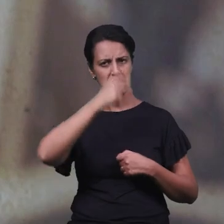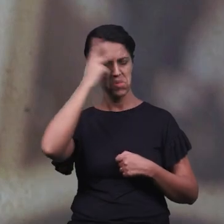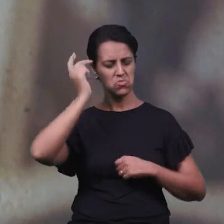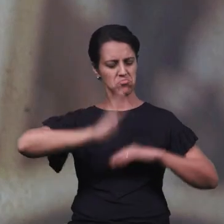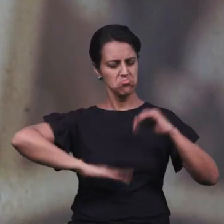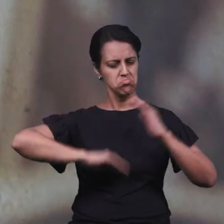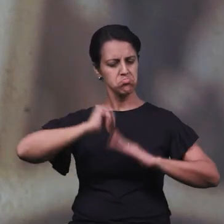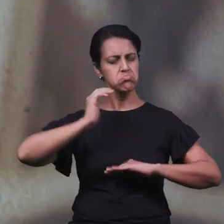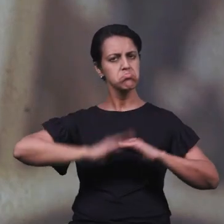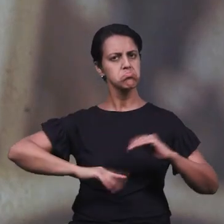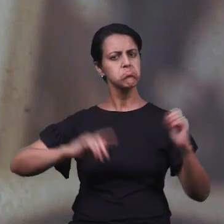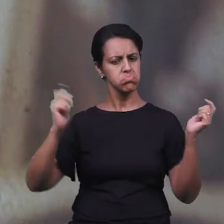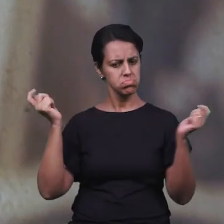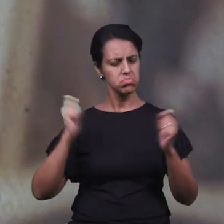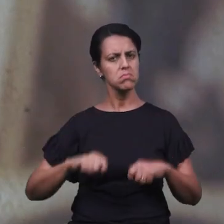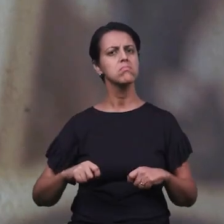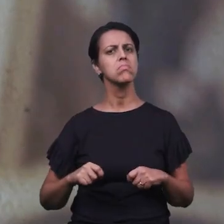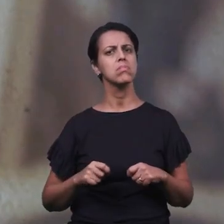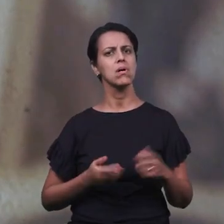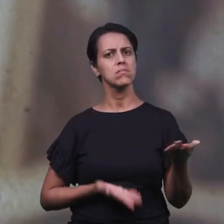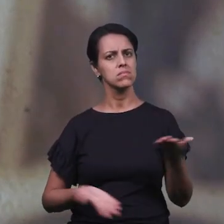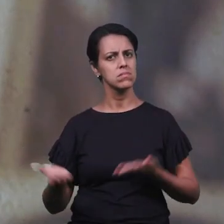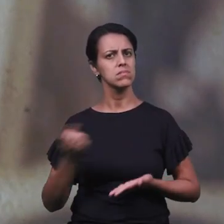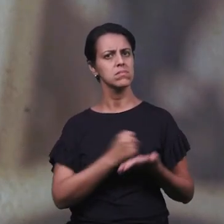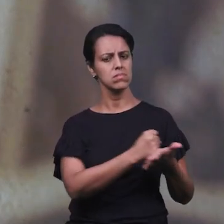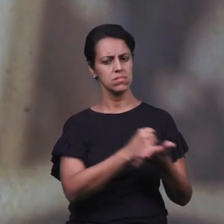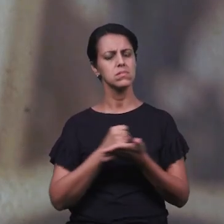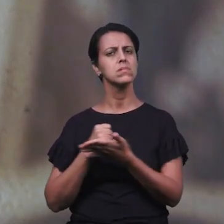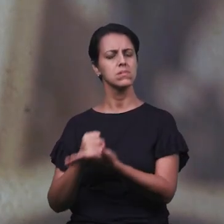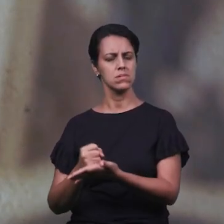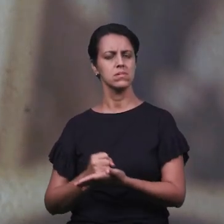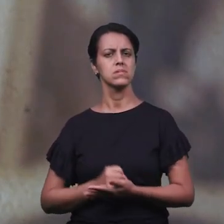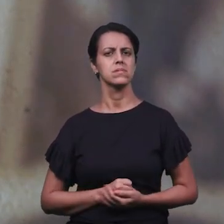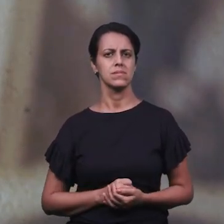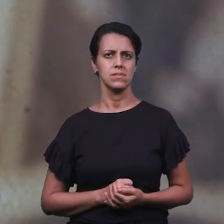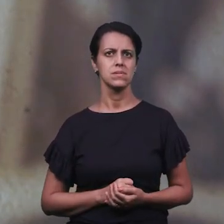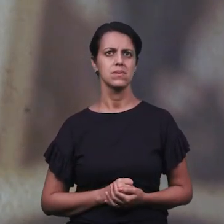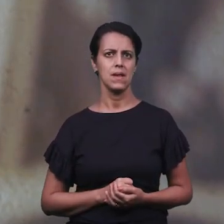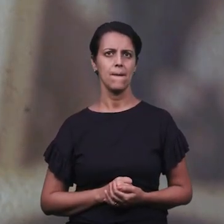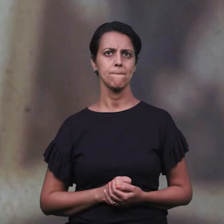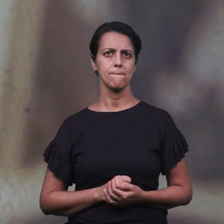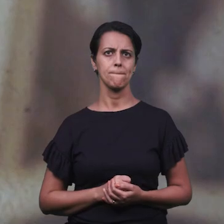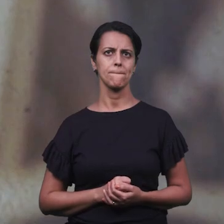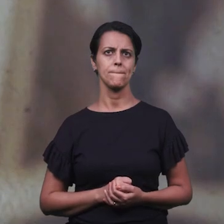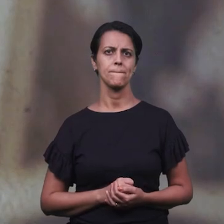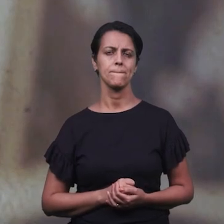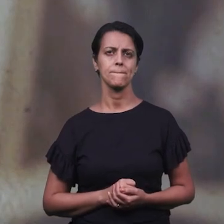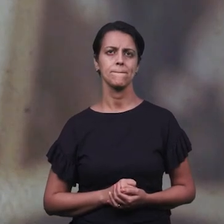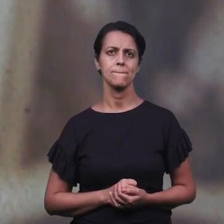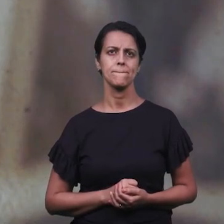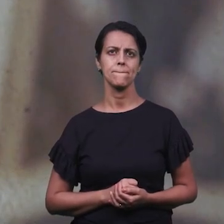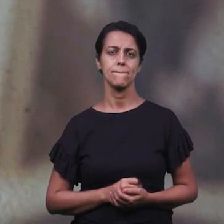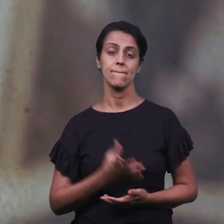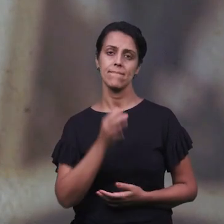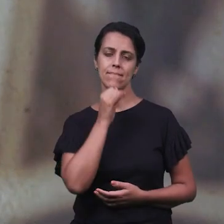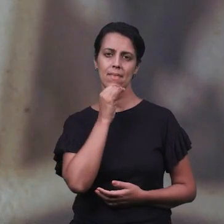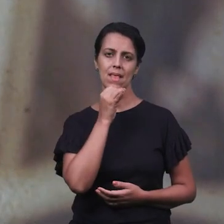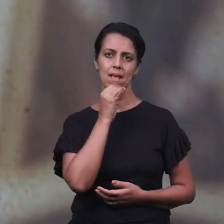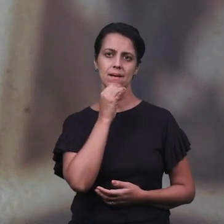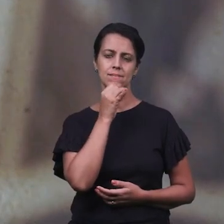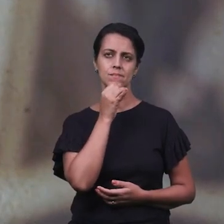tenha condição de dar esse suporte, né, às pessoas nesse momento. Por